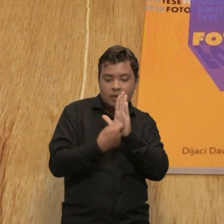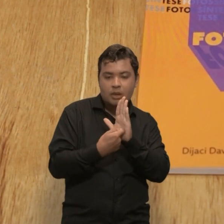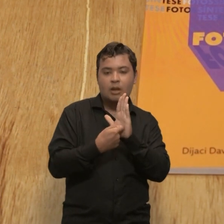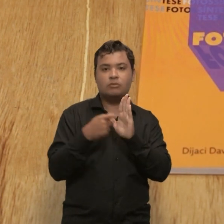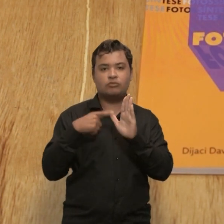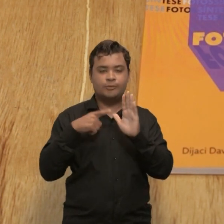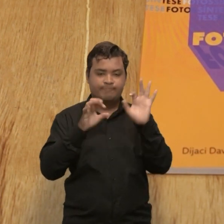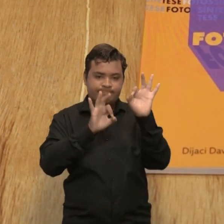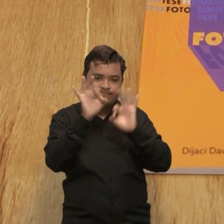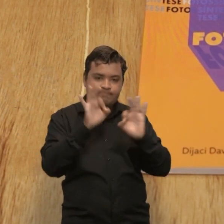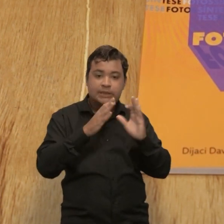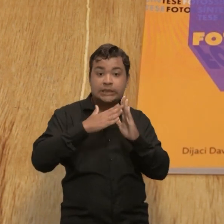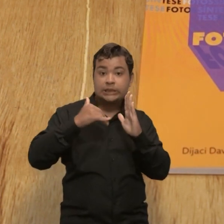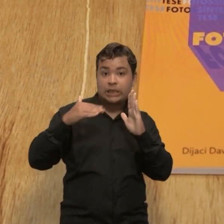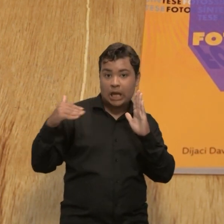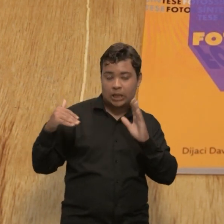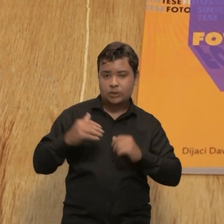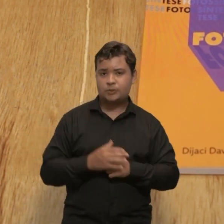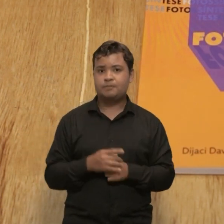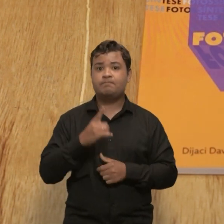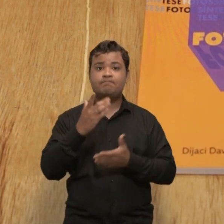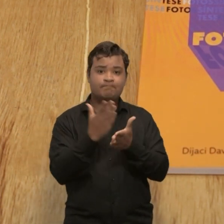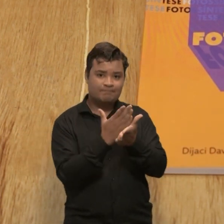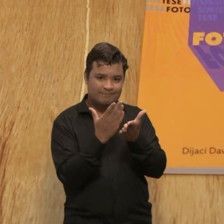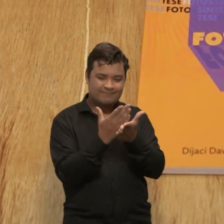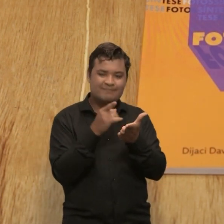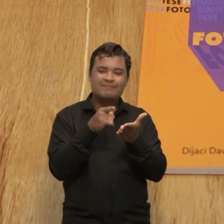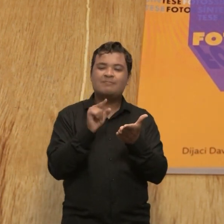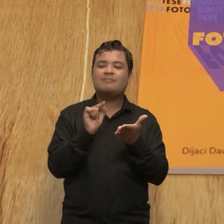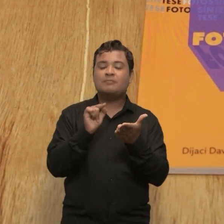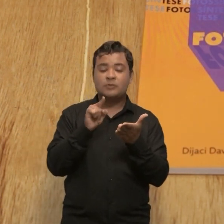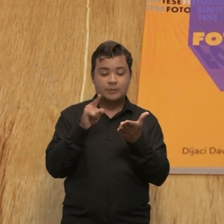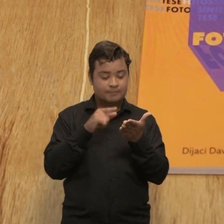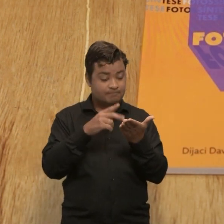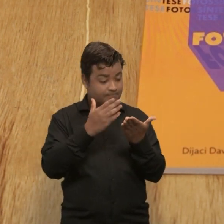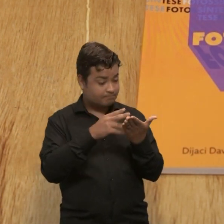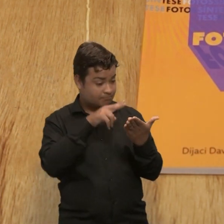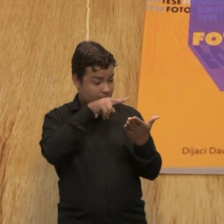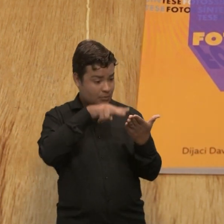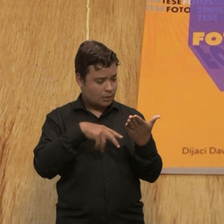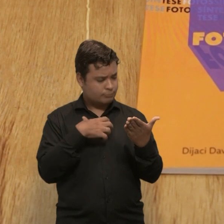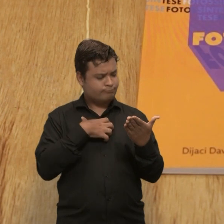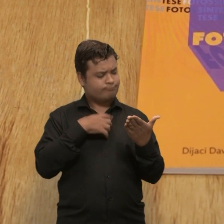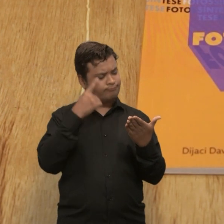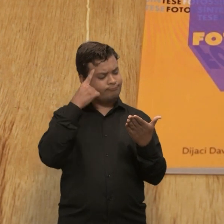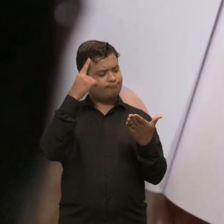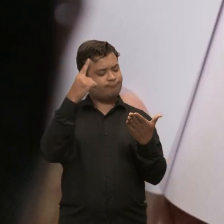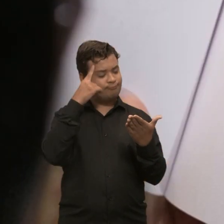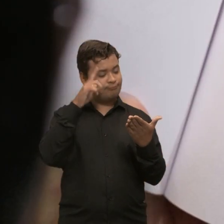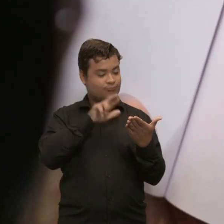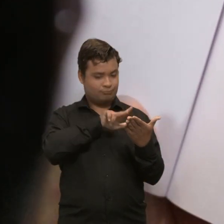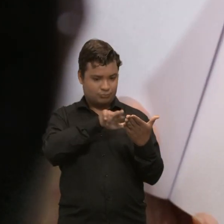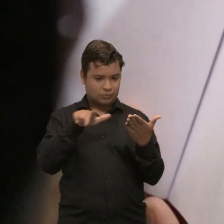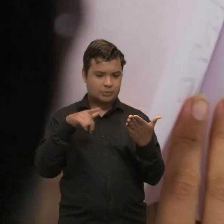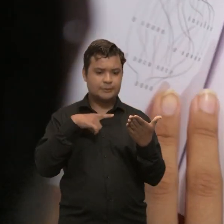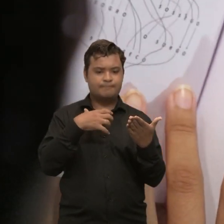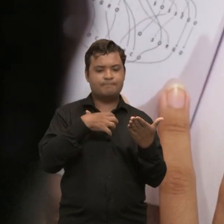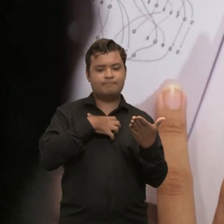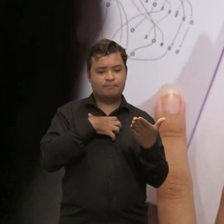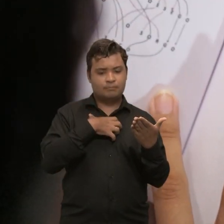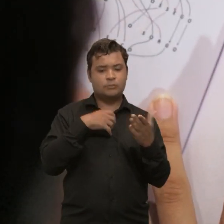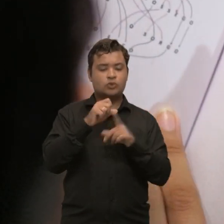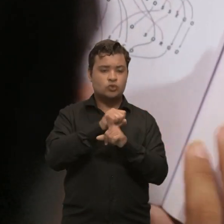estético. O livro te convida para uma imersão criativa na qual você pode aprofundar valores sociais, sonhos